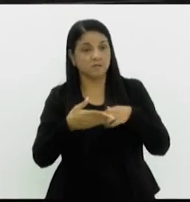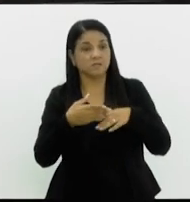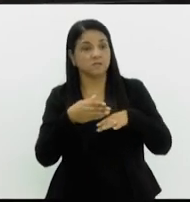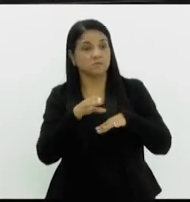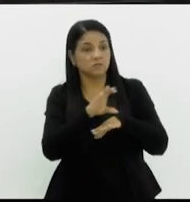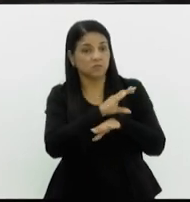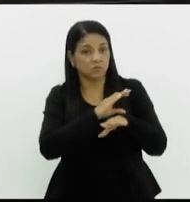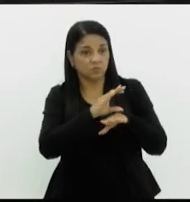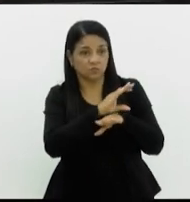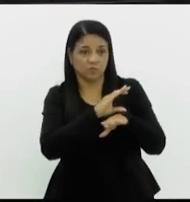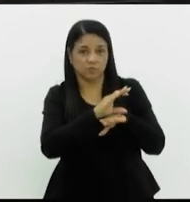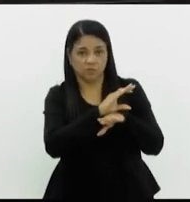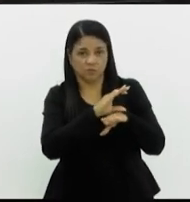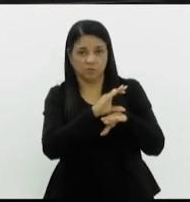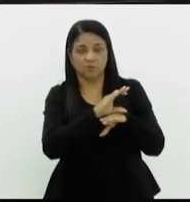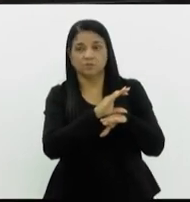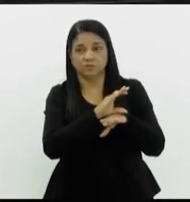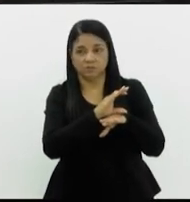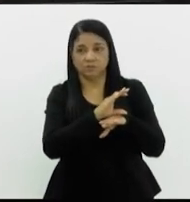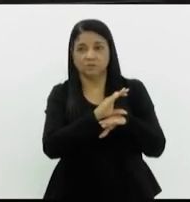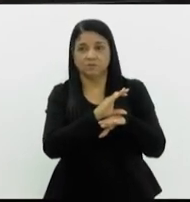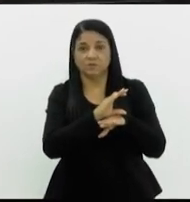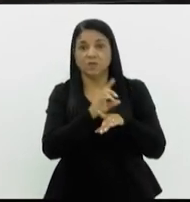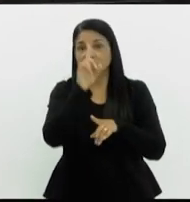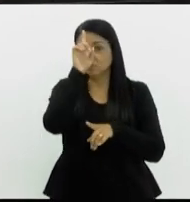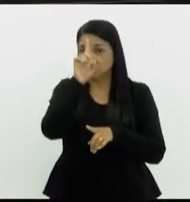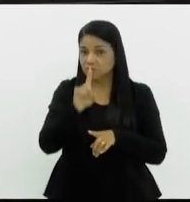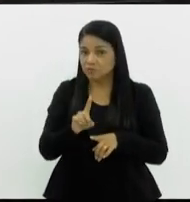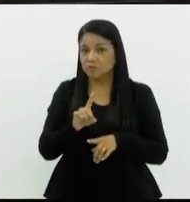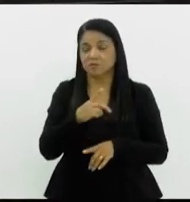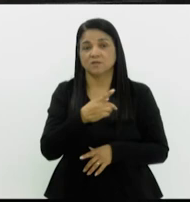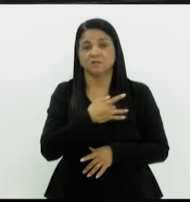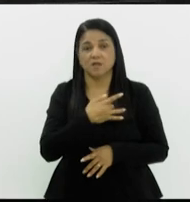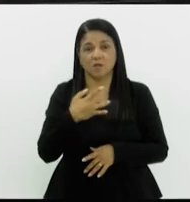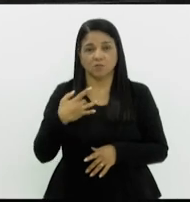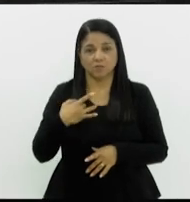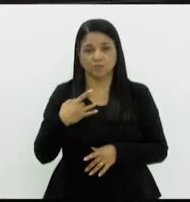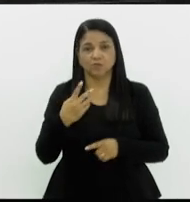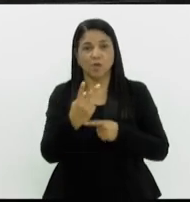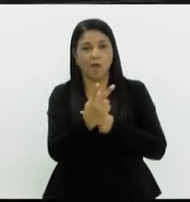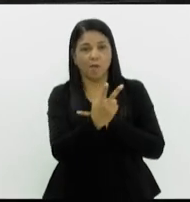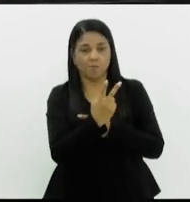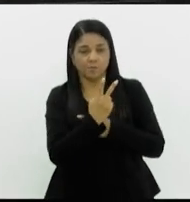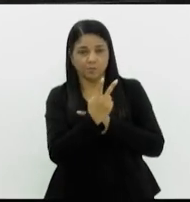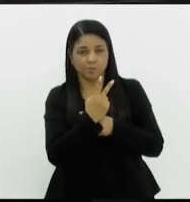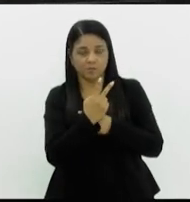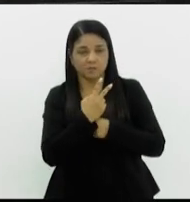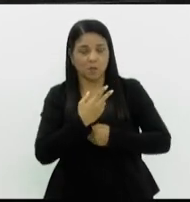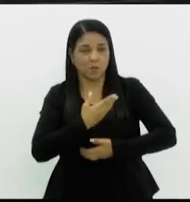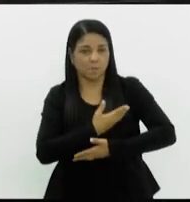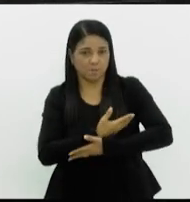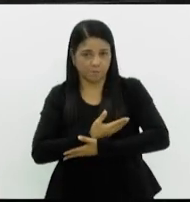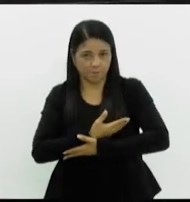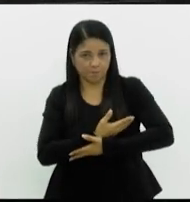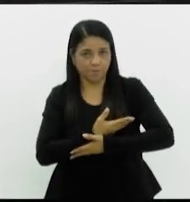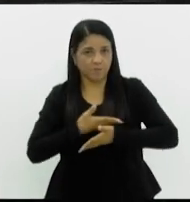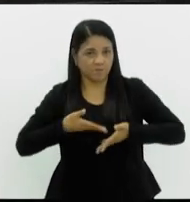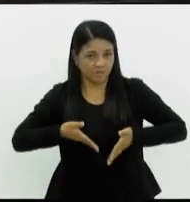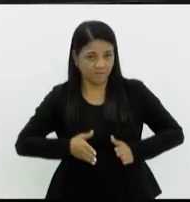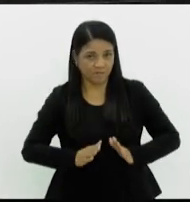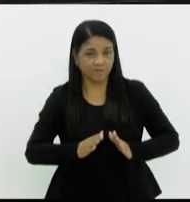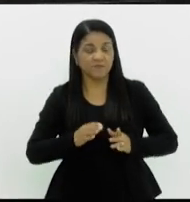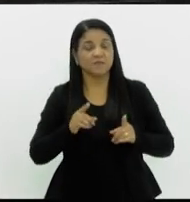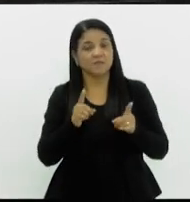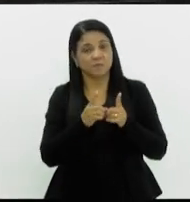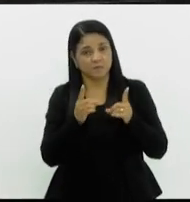constitucionais. Afinal de contas, o direito à saúde e à proteção à maternidade e à assistência aos